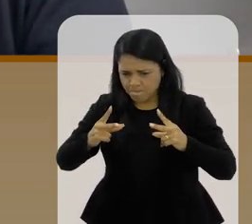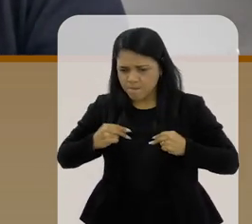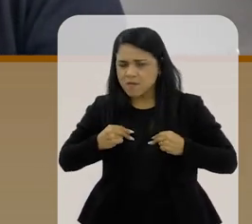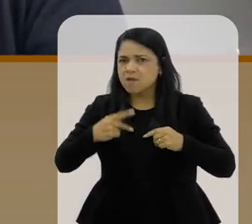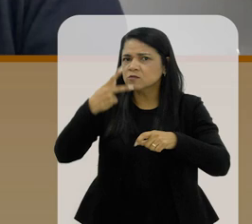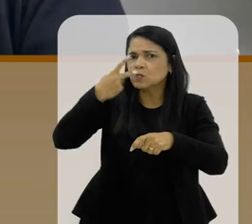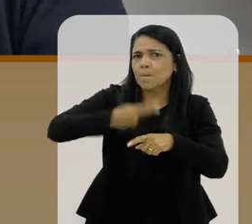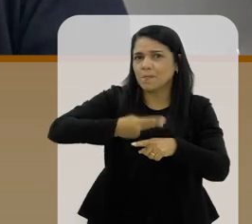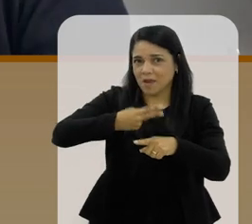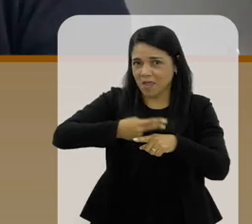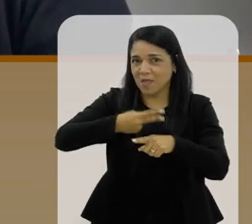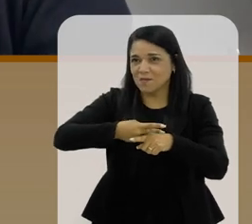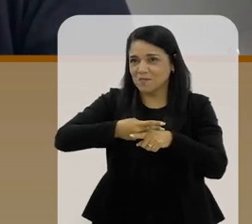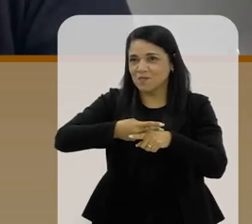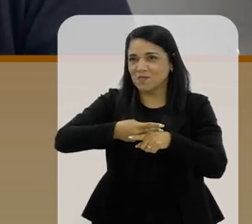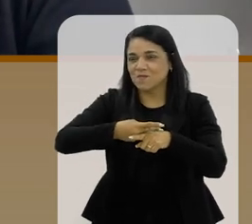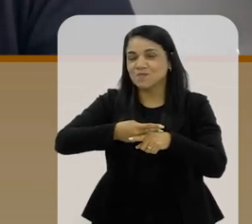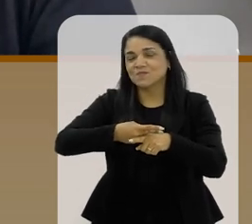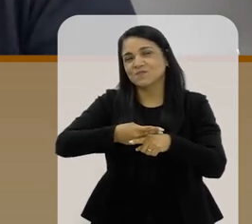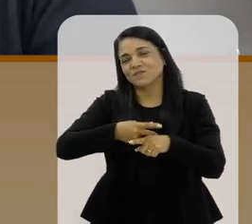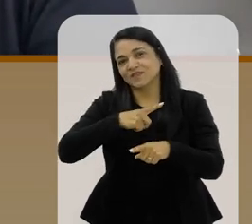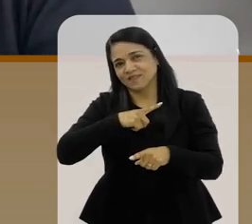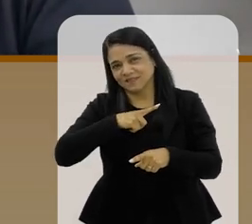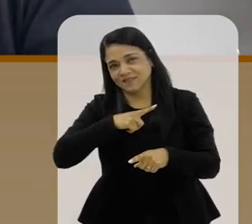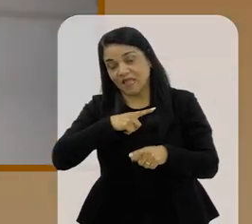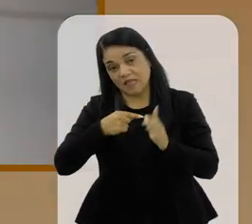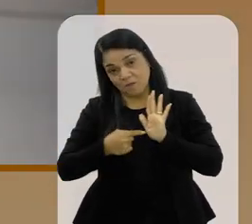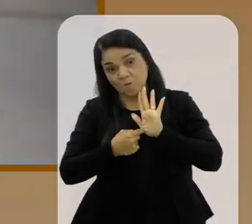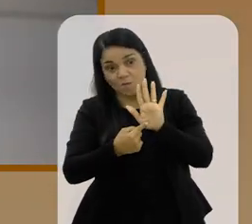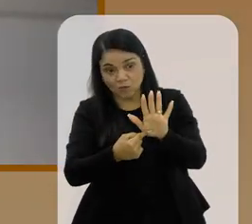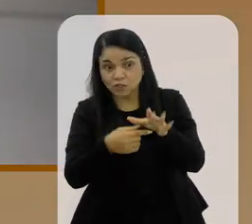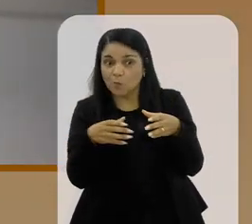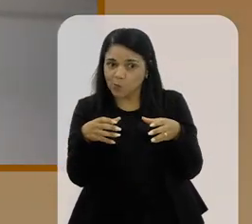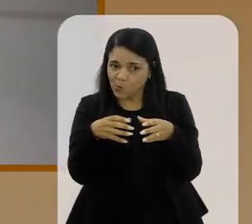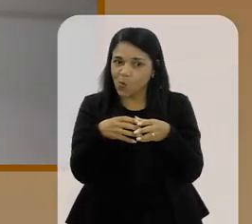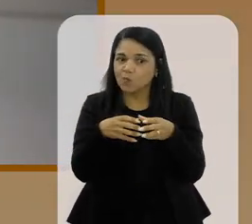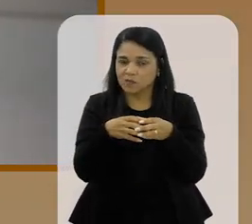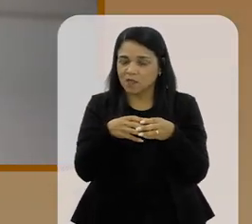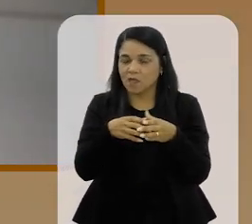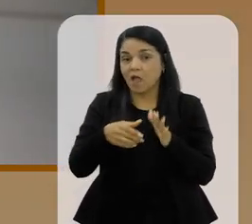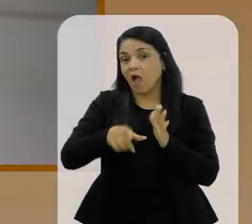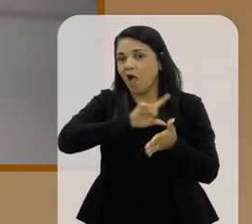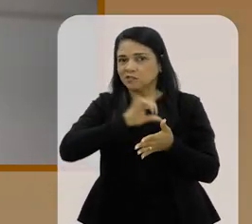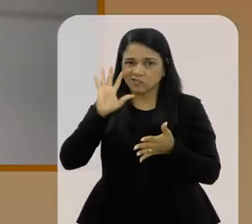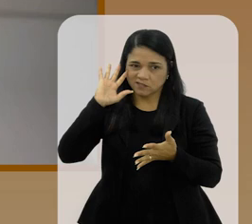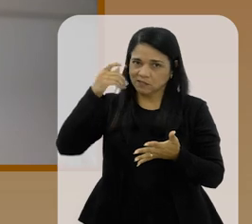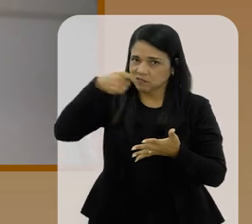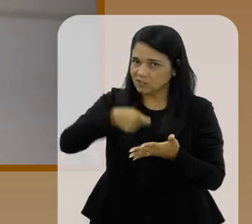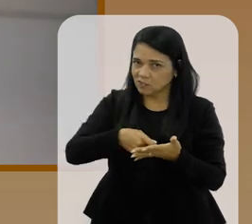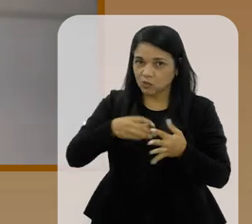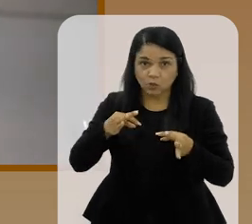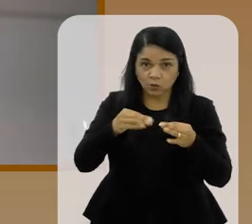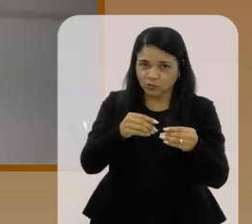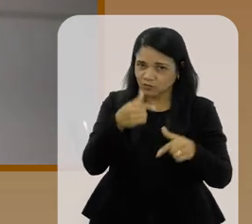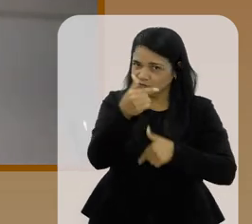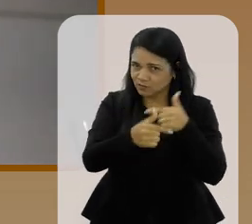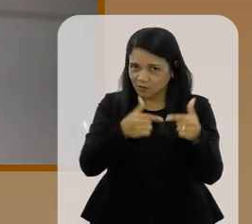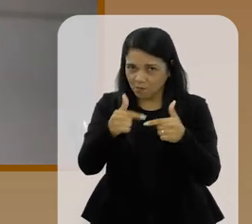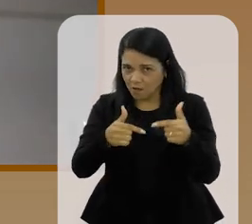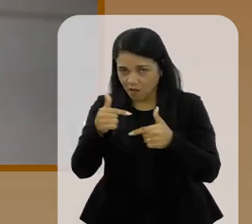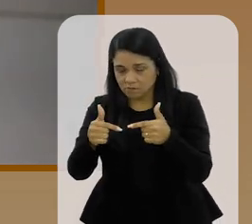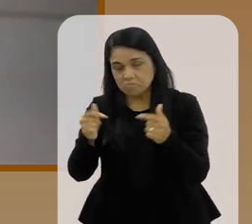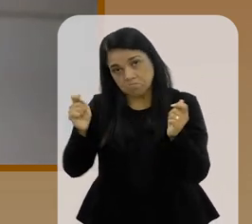Que ele é merecedor desse prêmio, né? O impacto você quer mostrar para o comitê também, antes que se decidam, eles vão considerar, todos os seus trabalhos vão